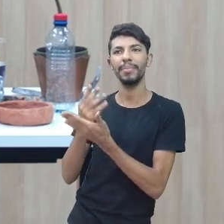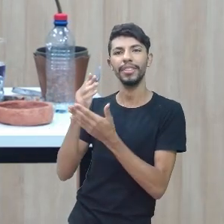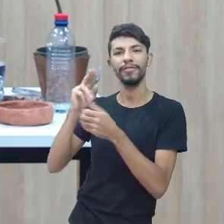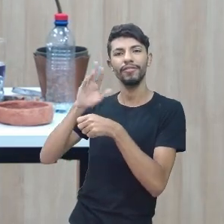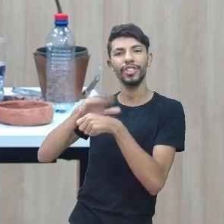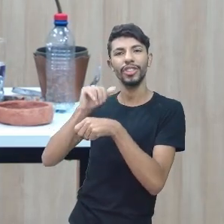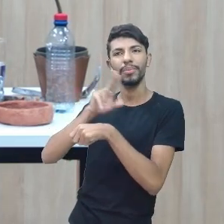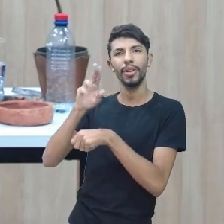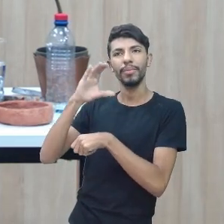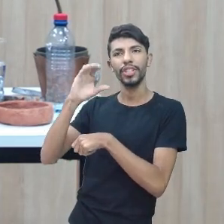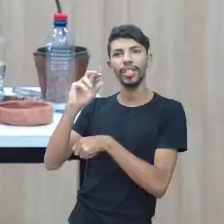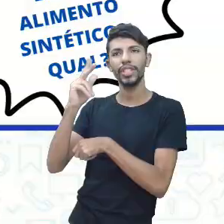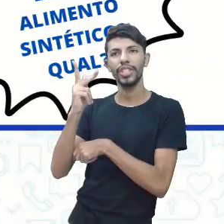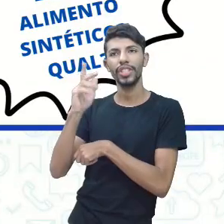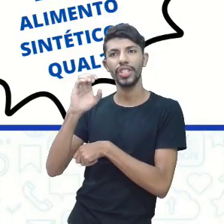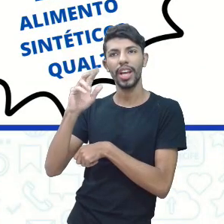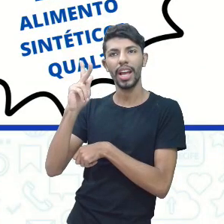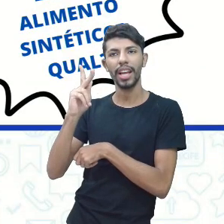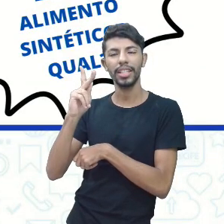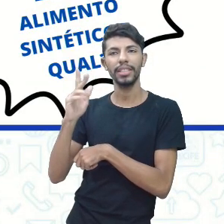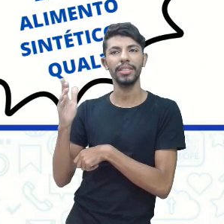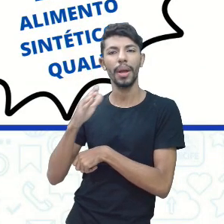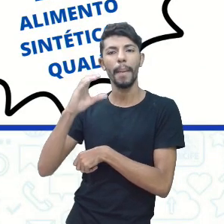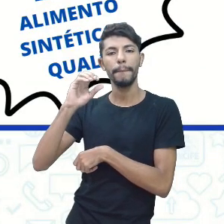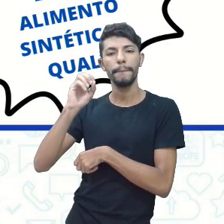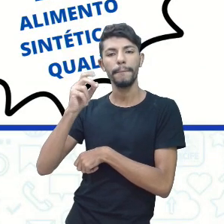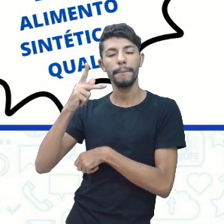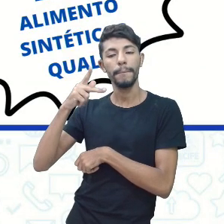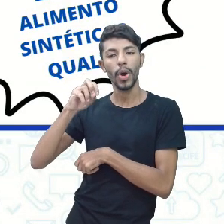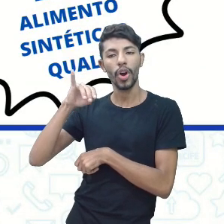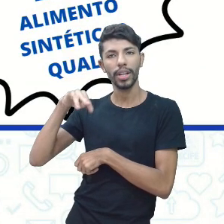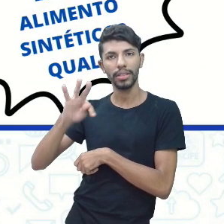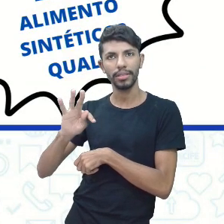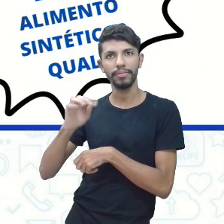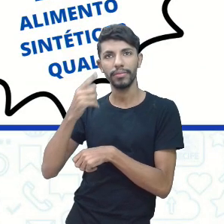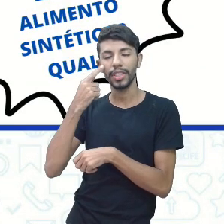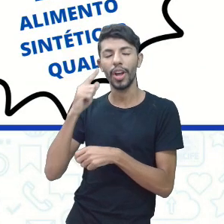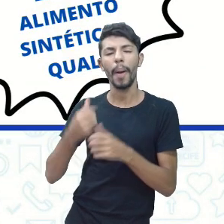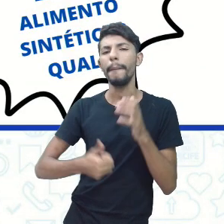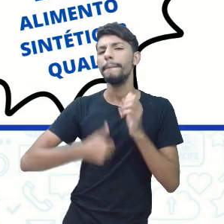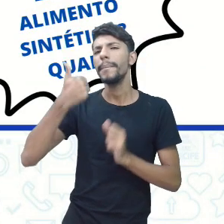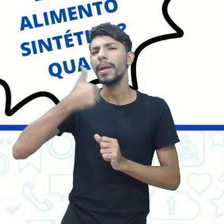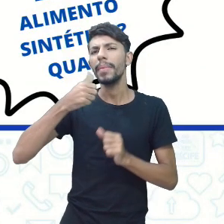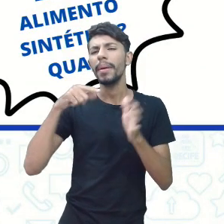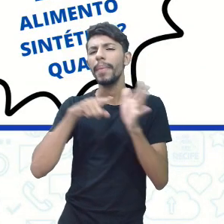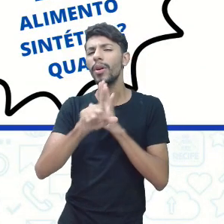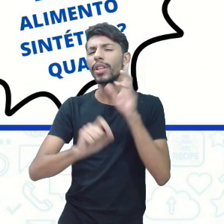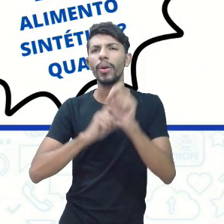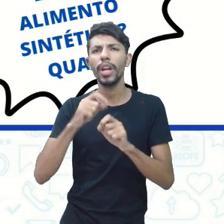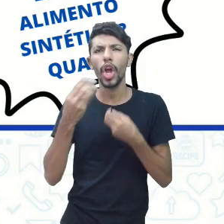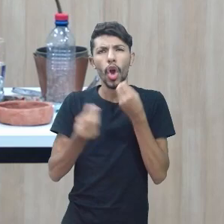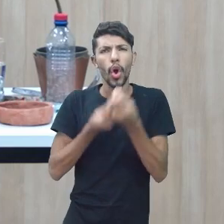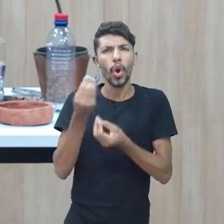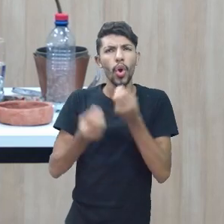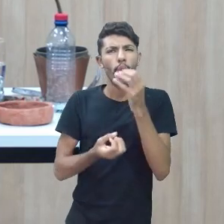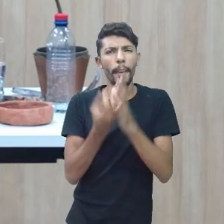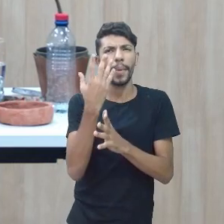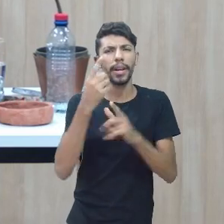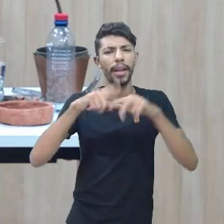Primeiro questionamento: como são produzidos materiais sintéticos? Então, existe essa curiosidade.